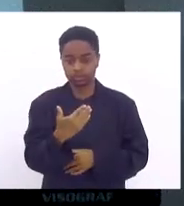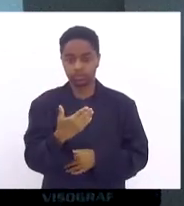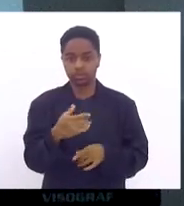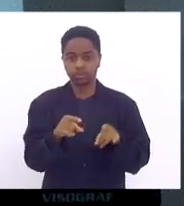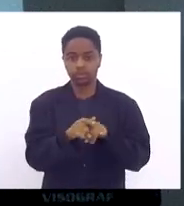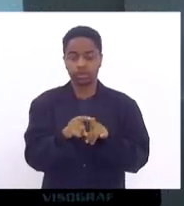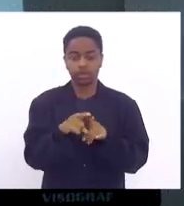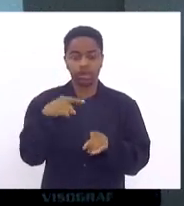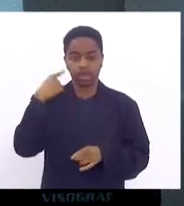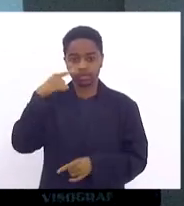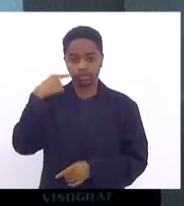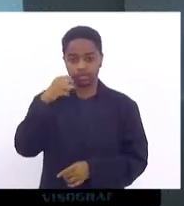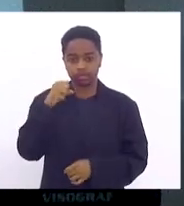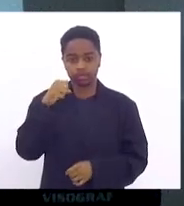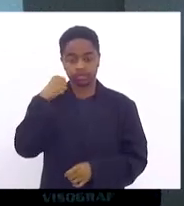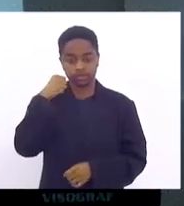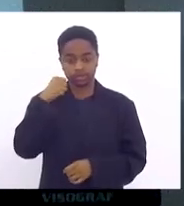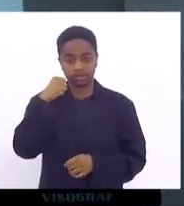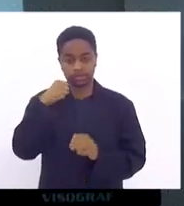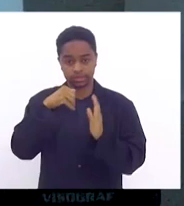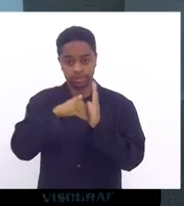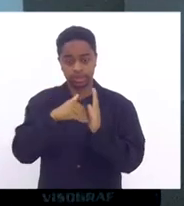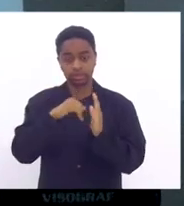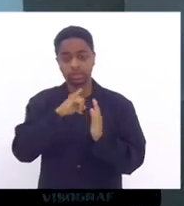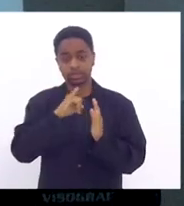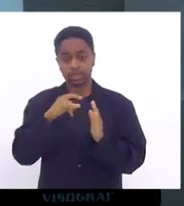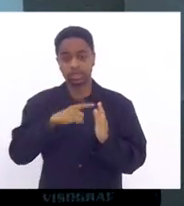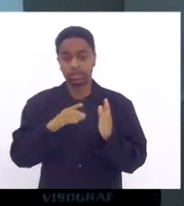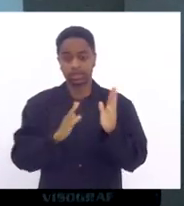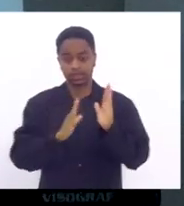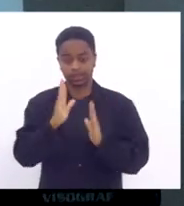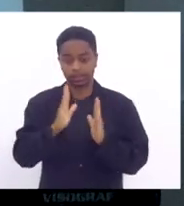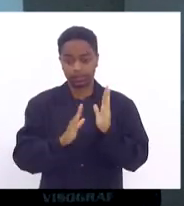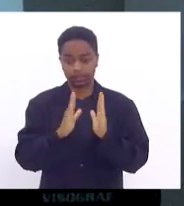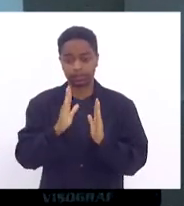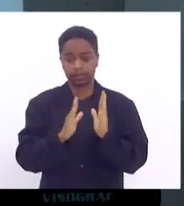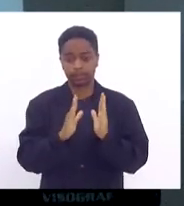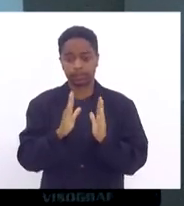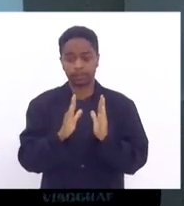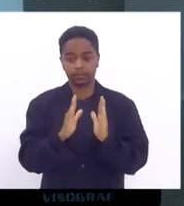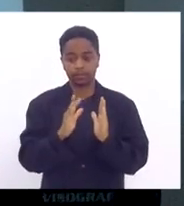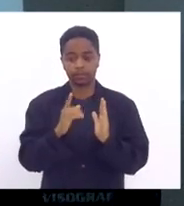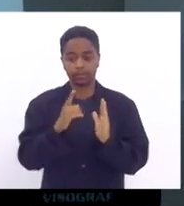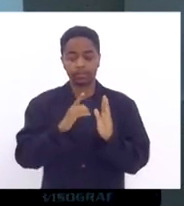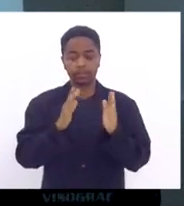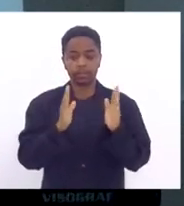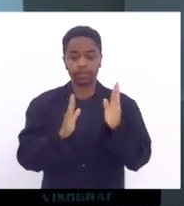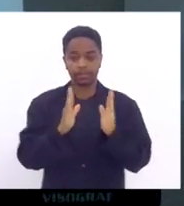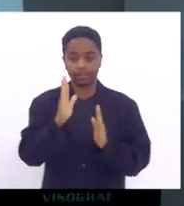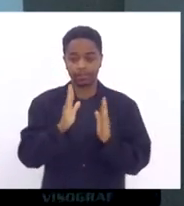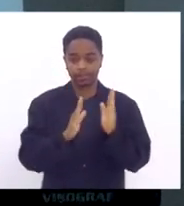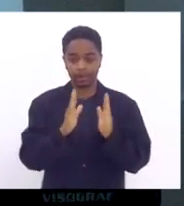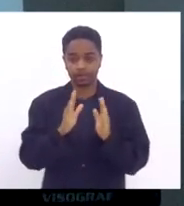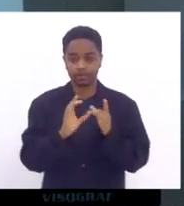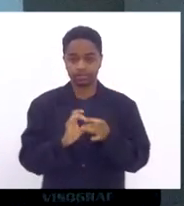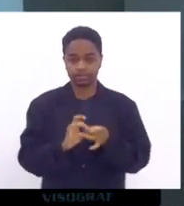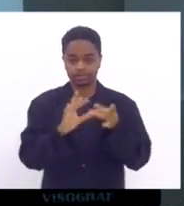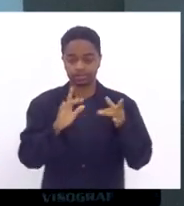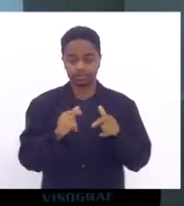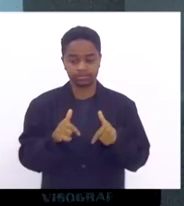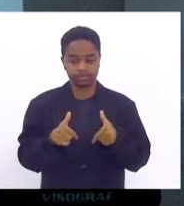advocacia do Senado né se houver prazo suficiente né A condição é basicamente essa que haja prazo viável para que a advocacia